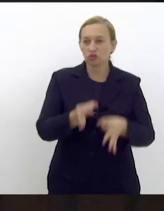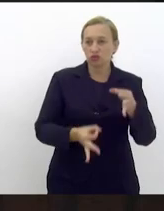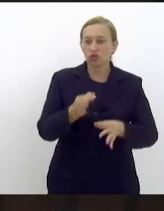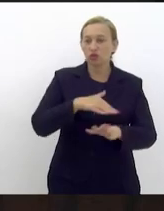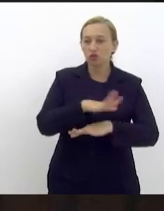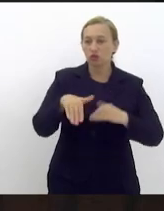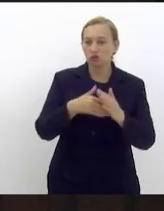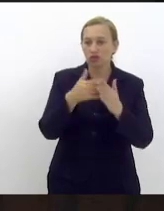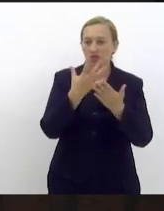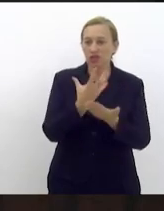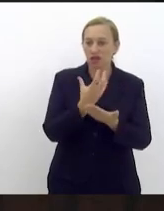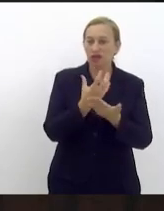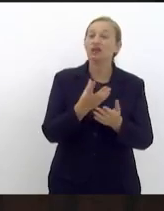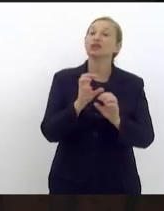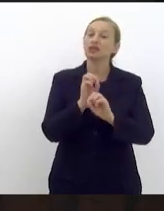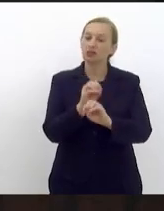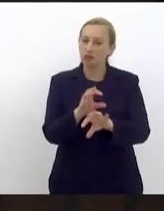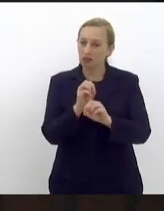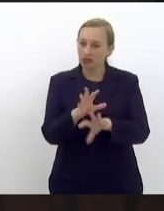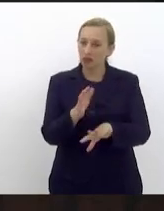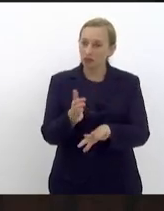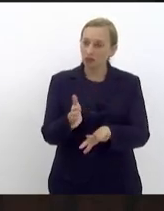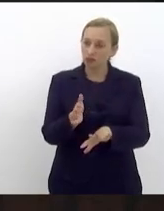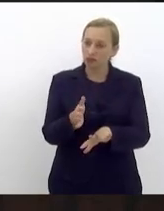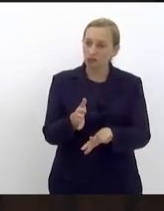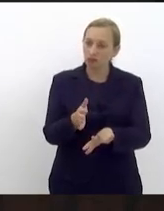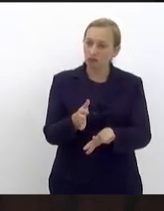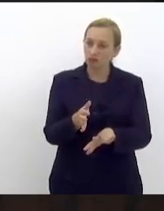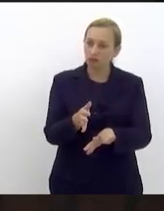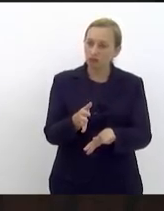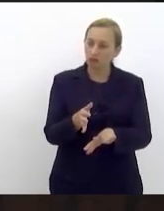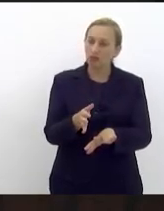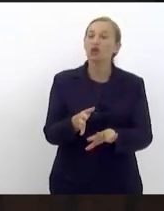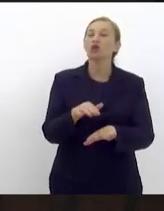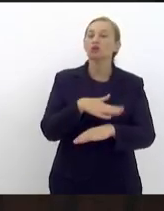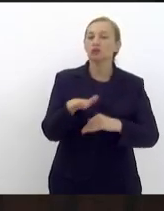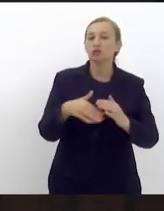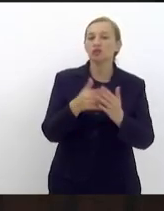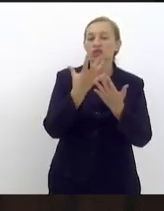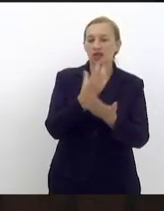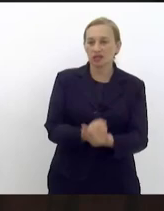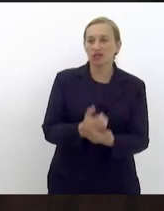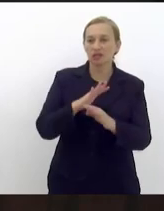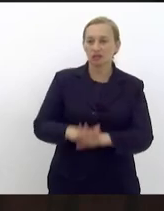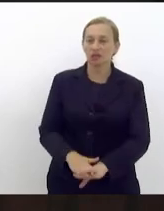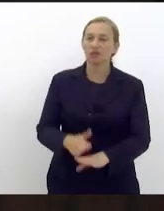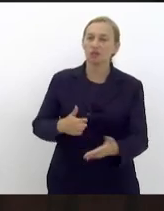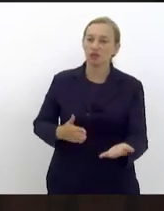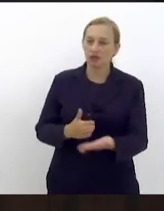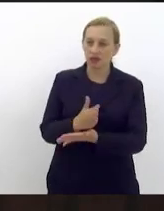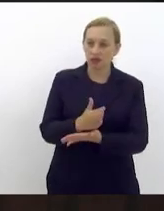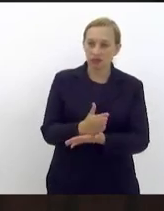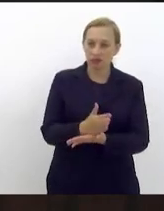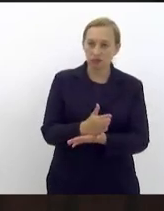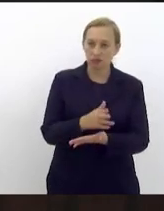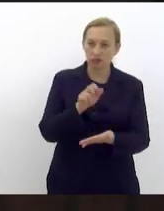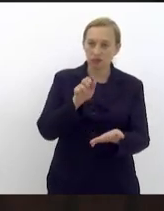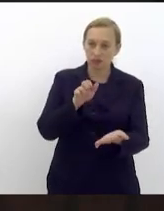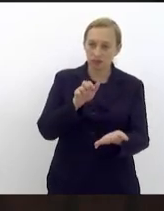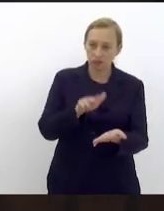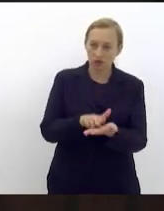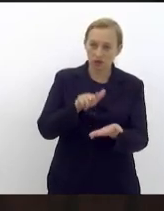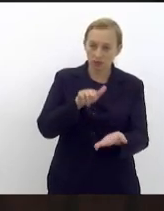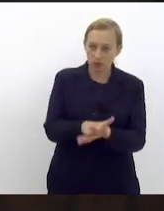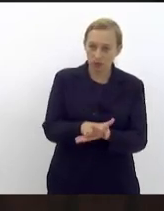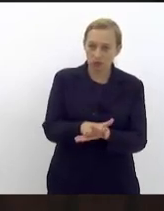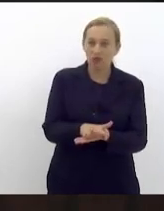aprovam. Da educação, melhor dizendo. Os senhores que aprovam permaneçam como estão. Aprovado. Em